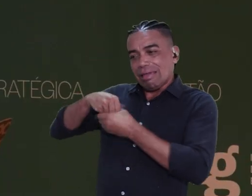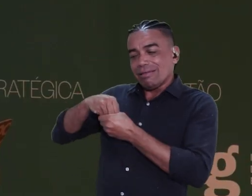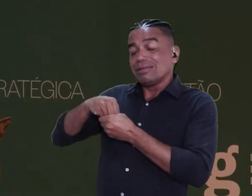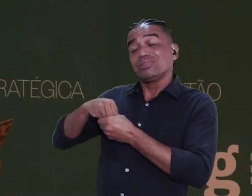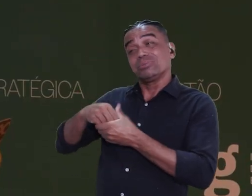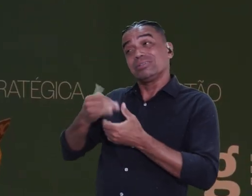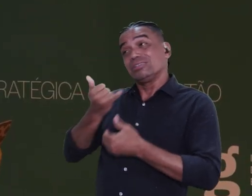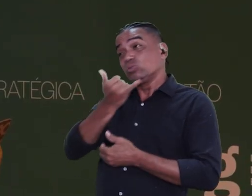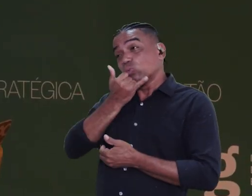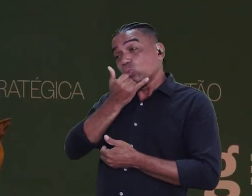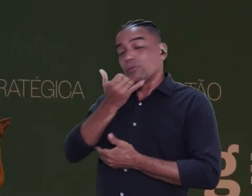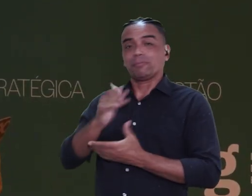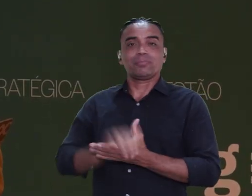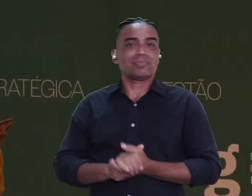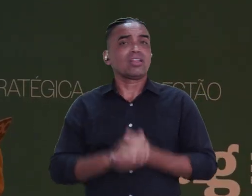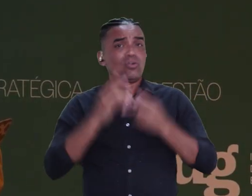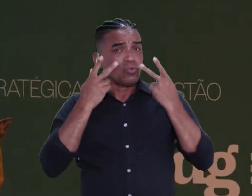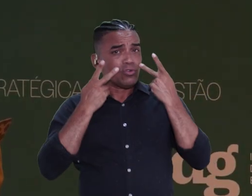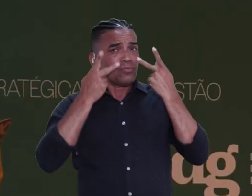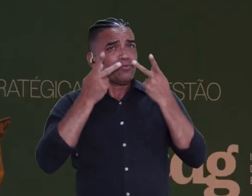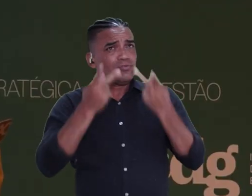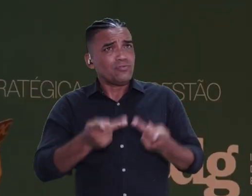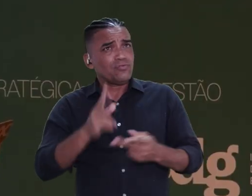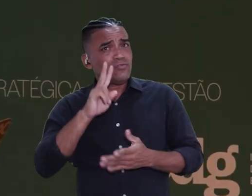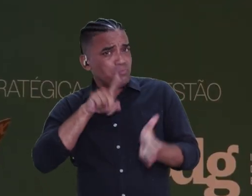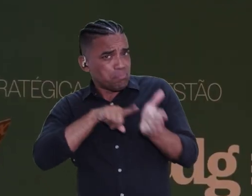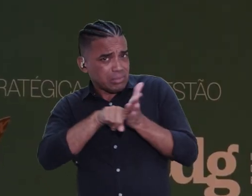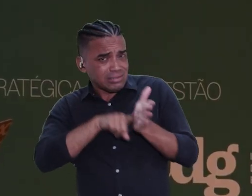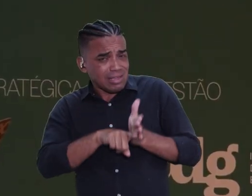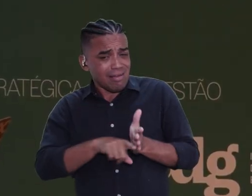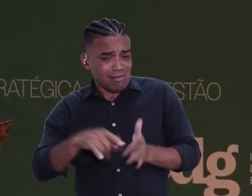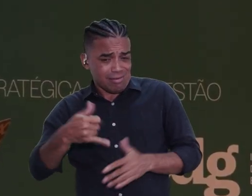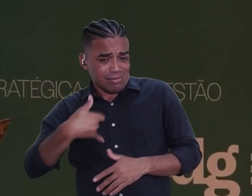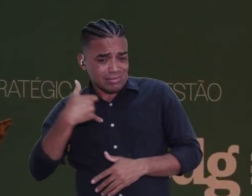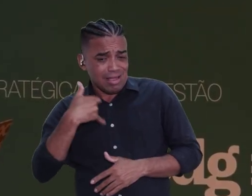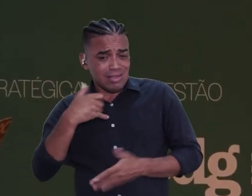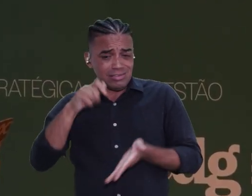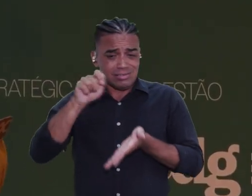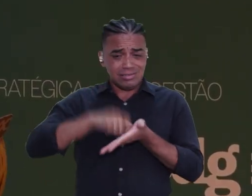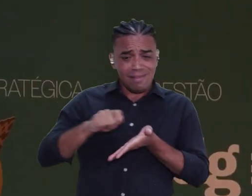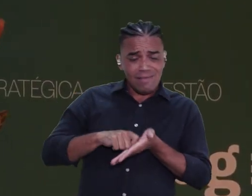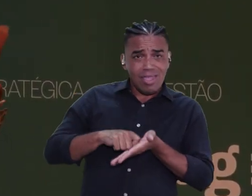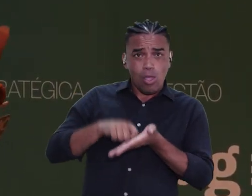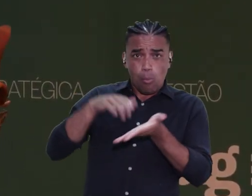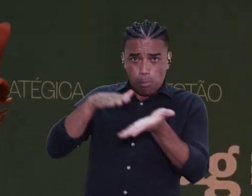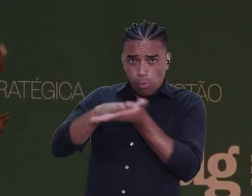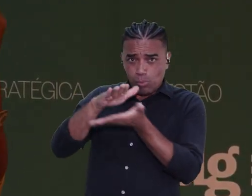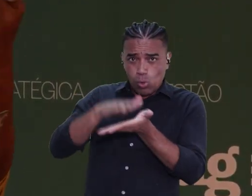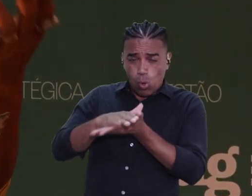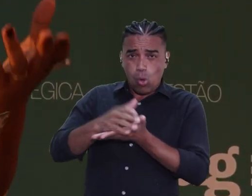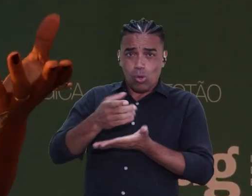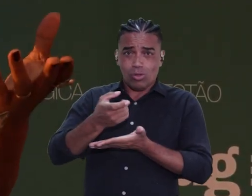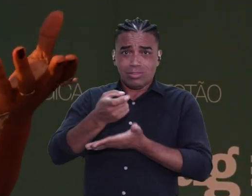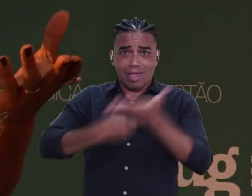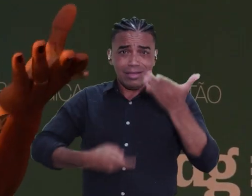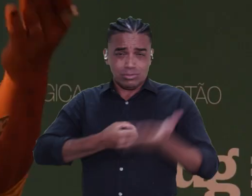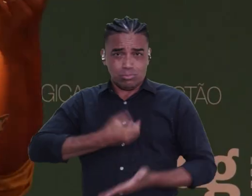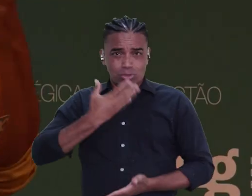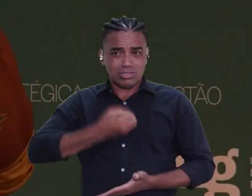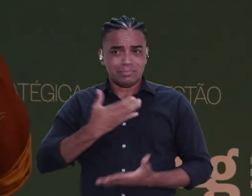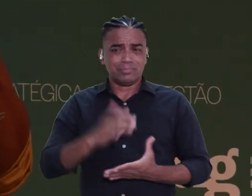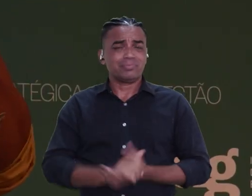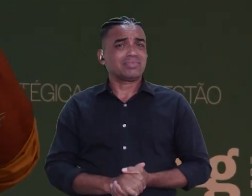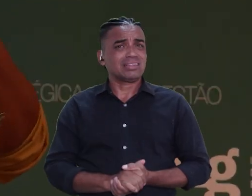Mas fui visitar a idade com que ele escreveu e publicou, e é muito impressionante que esse jovem